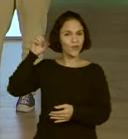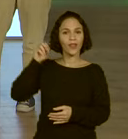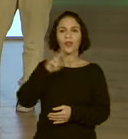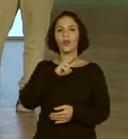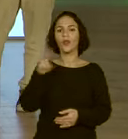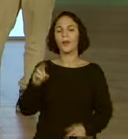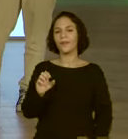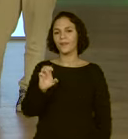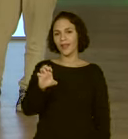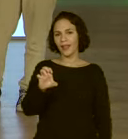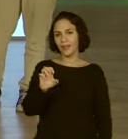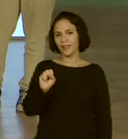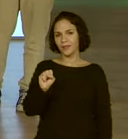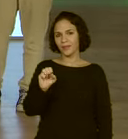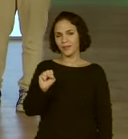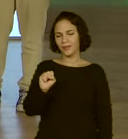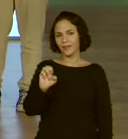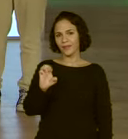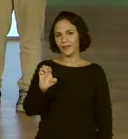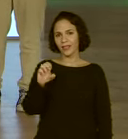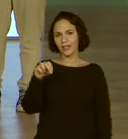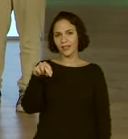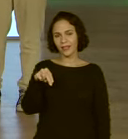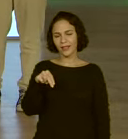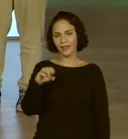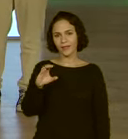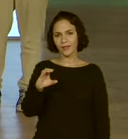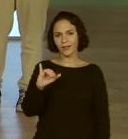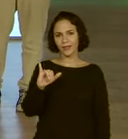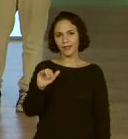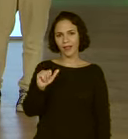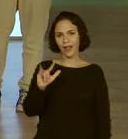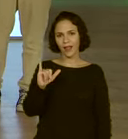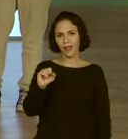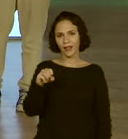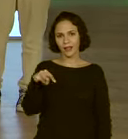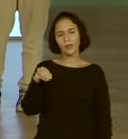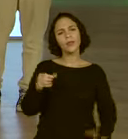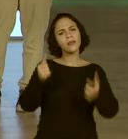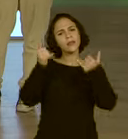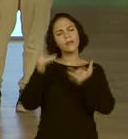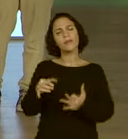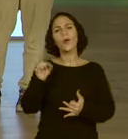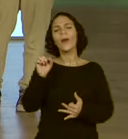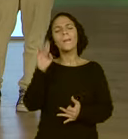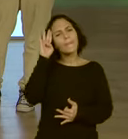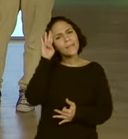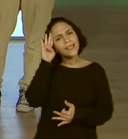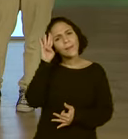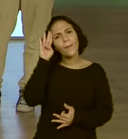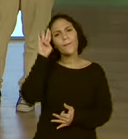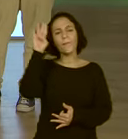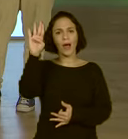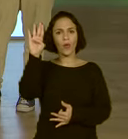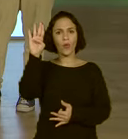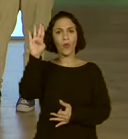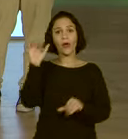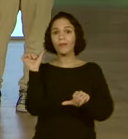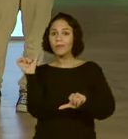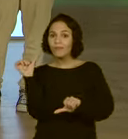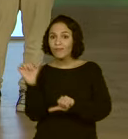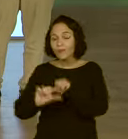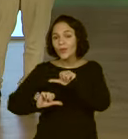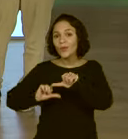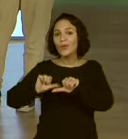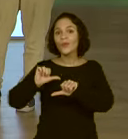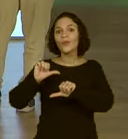chama Essencialismo, e ele fala exatamente disso, dessa importância de você pegar o que é essencial e fazer... E transformar esse